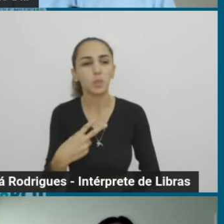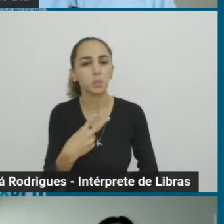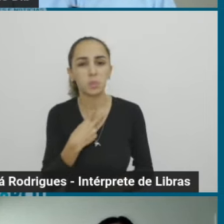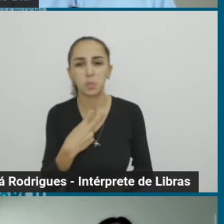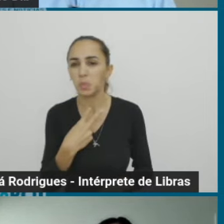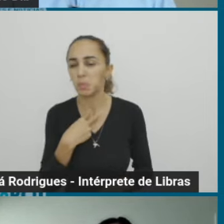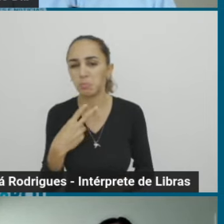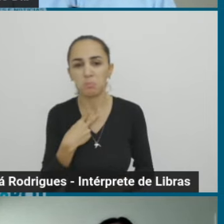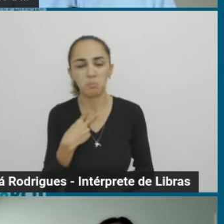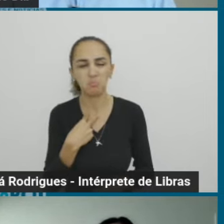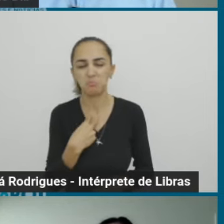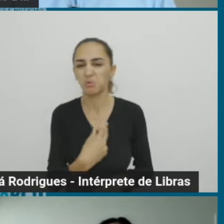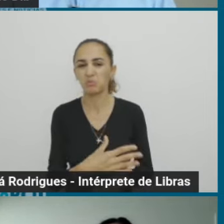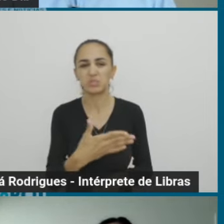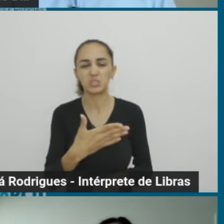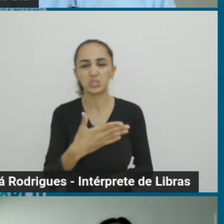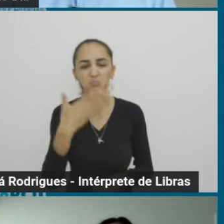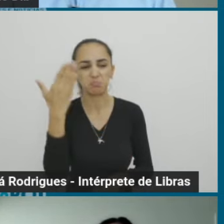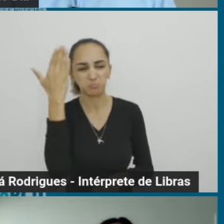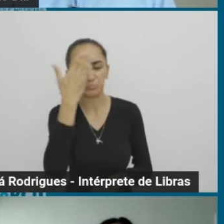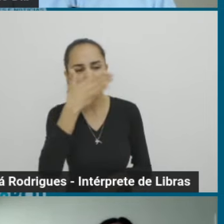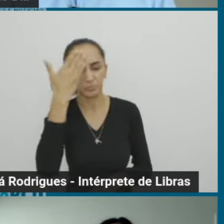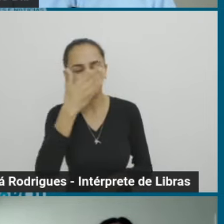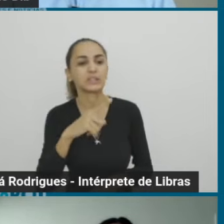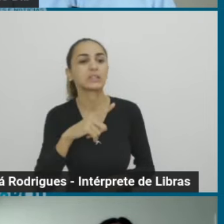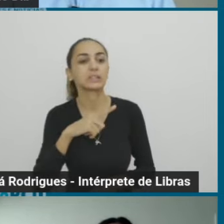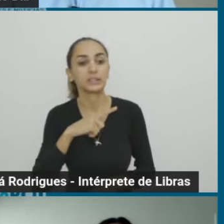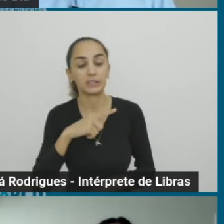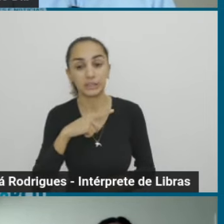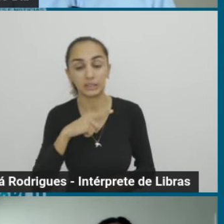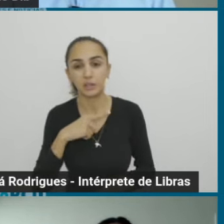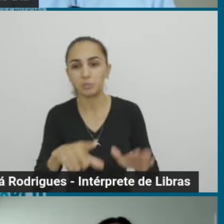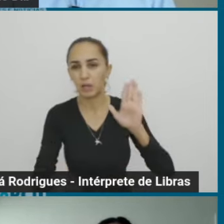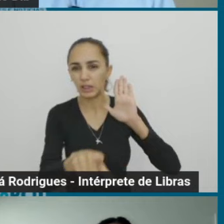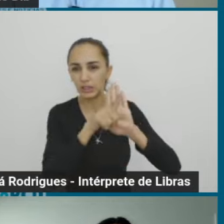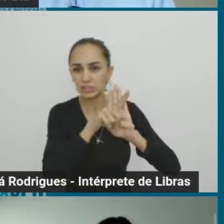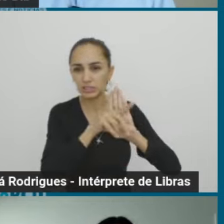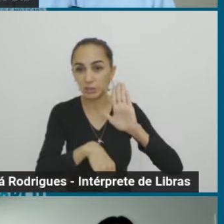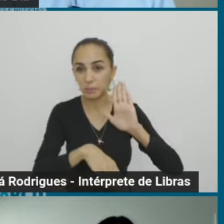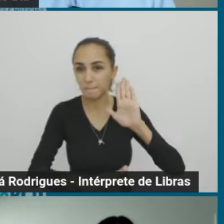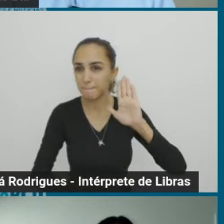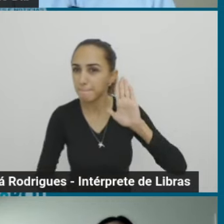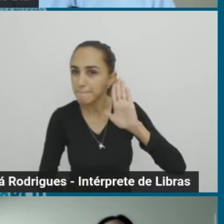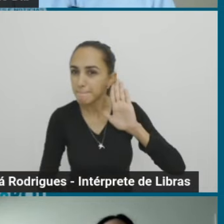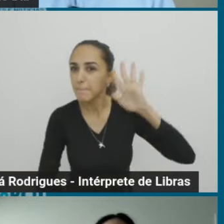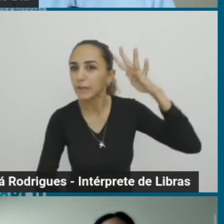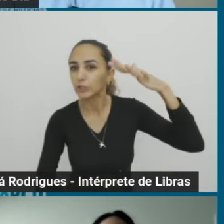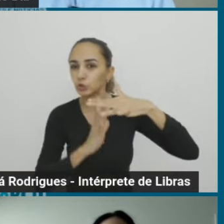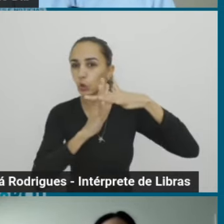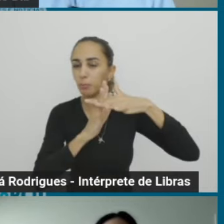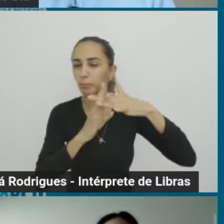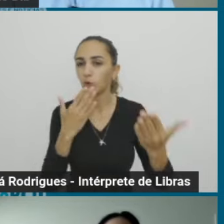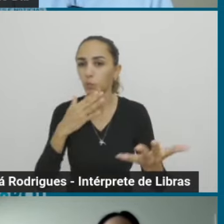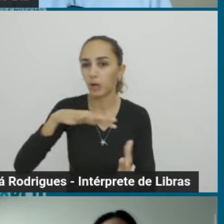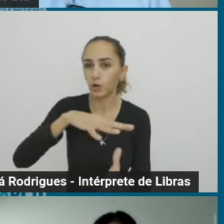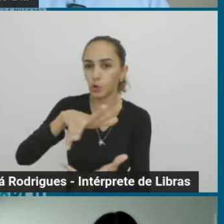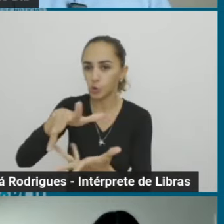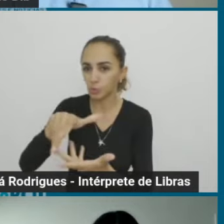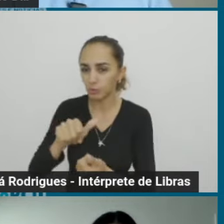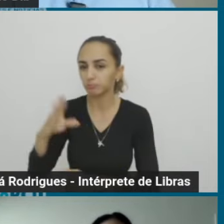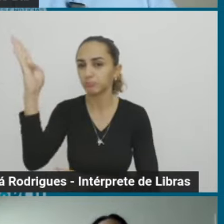uma legislação das mais avançadas em todo o mundo. O Brasil é signatário da Convenção